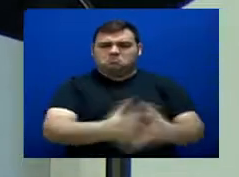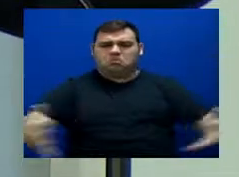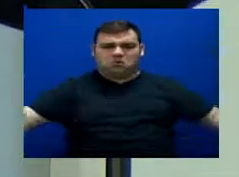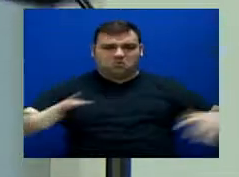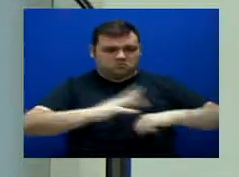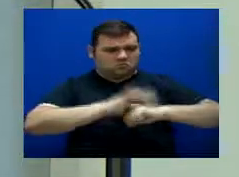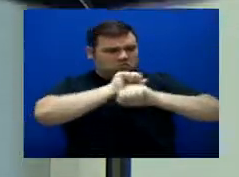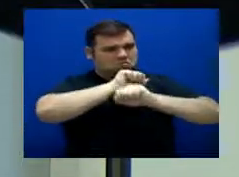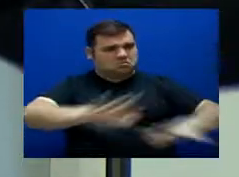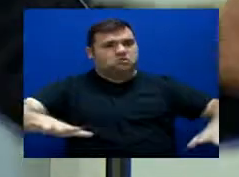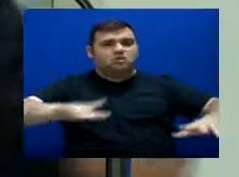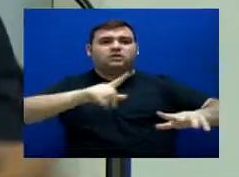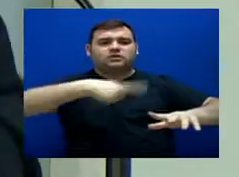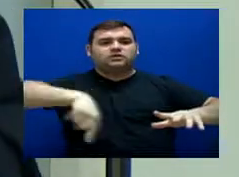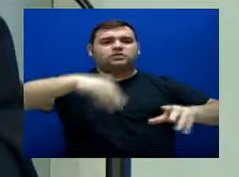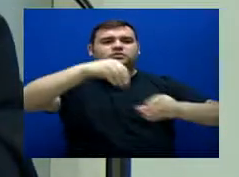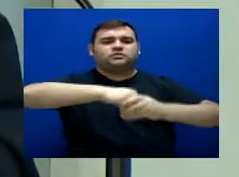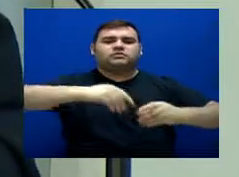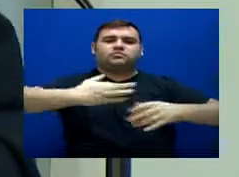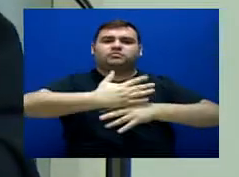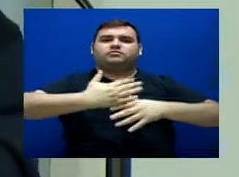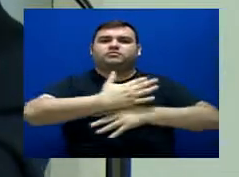doença colocado na nossa cidade.